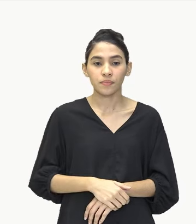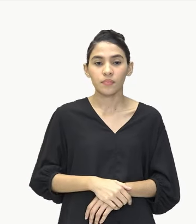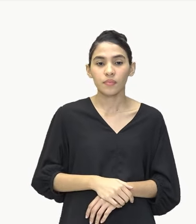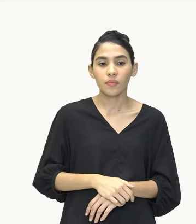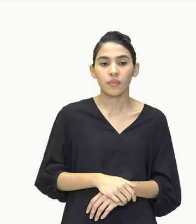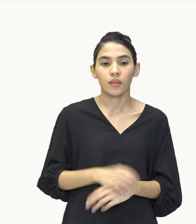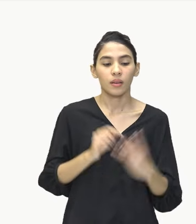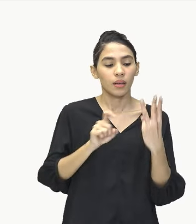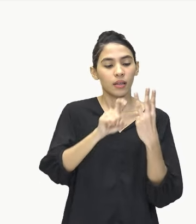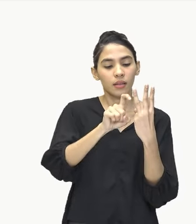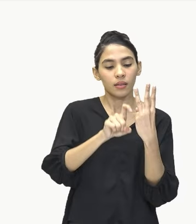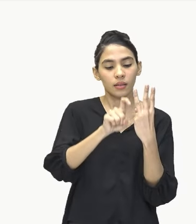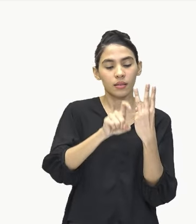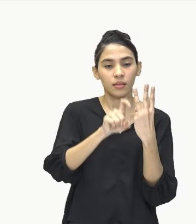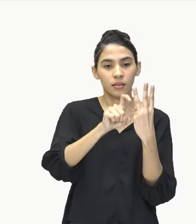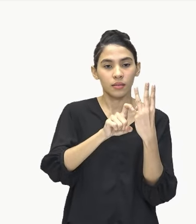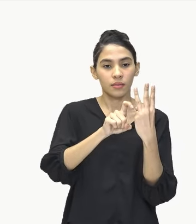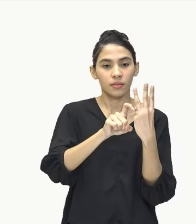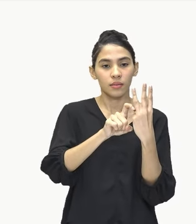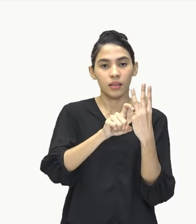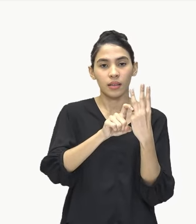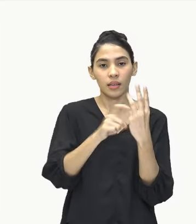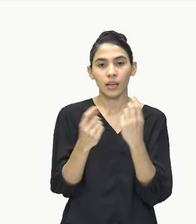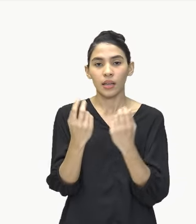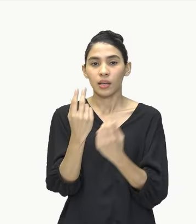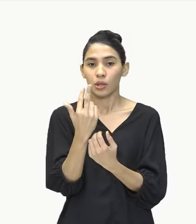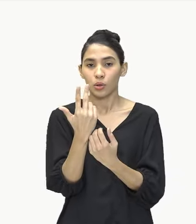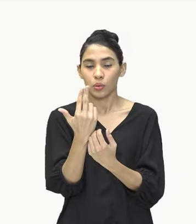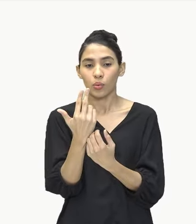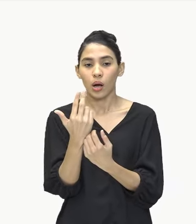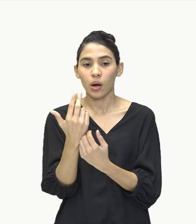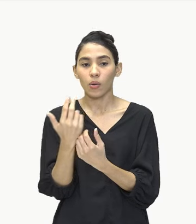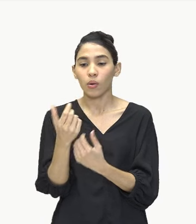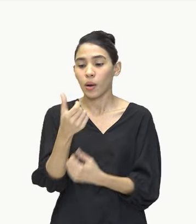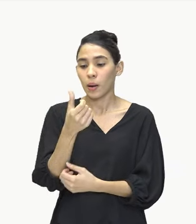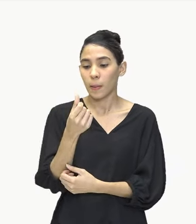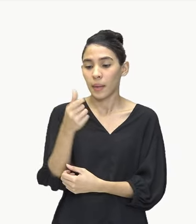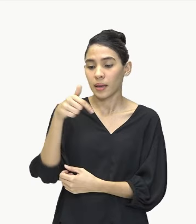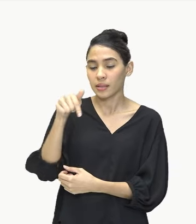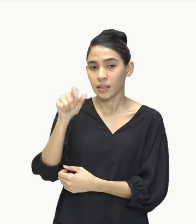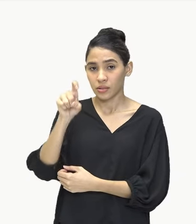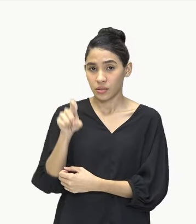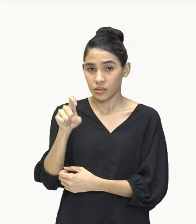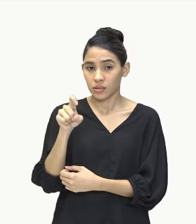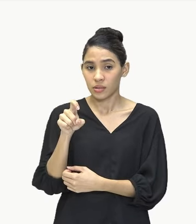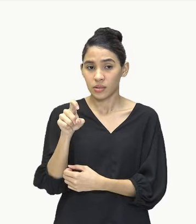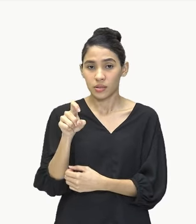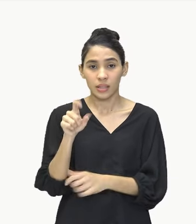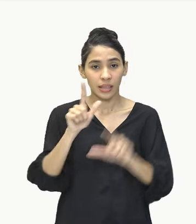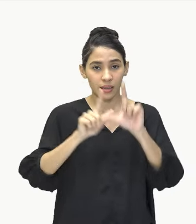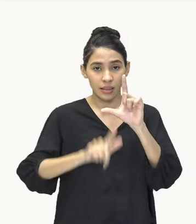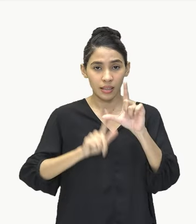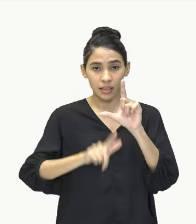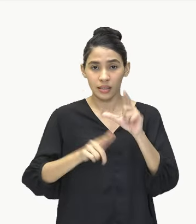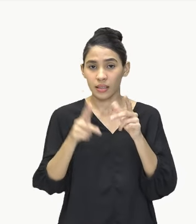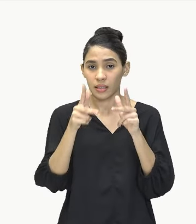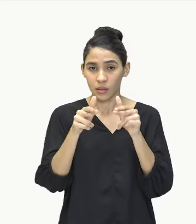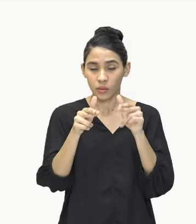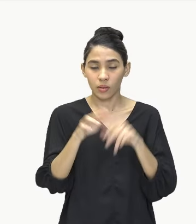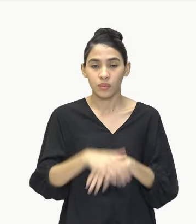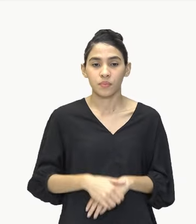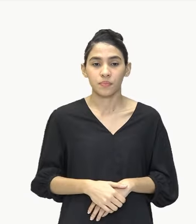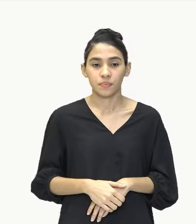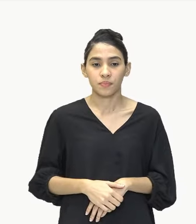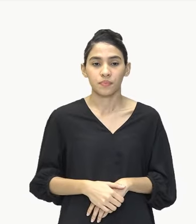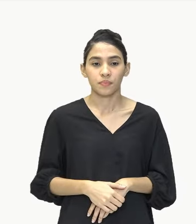3x é a mesma variável do 67x. É a mesma letra. Agora, confira